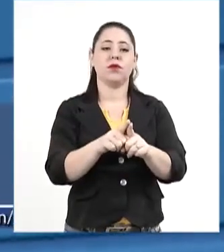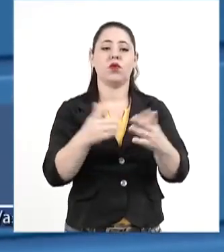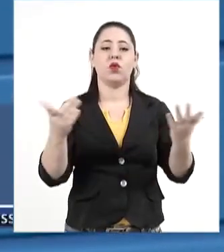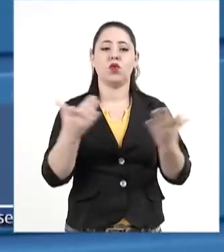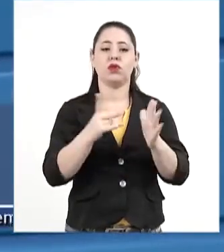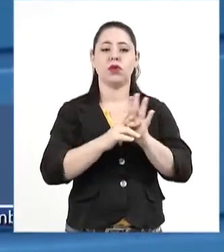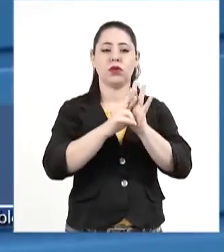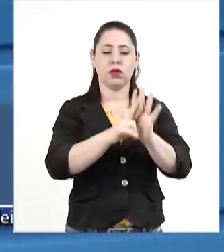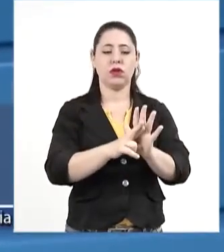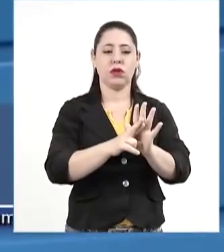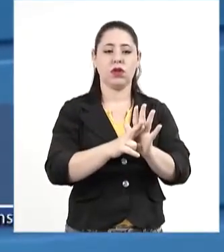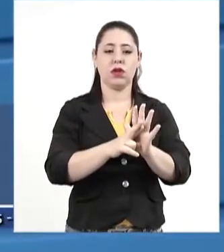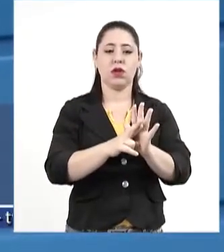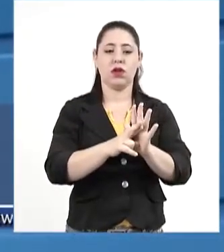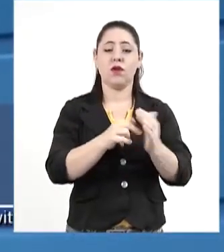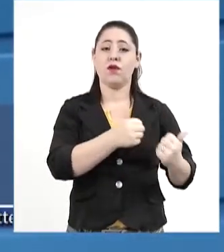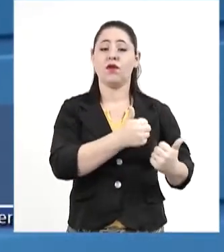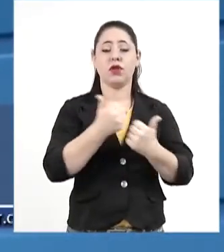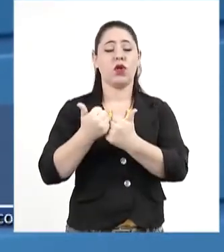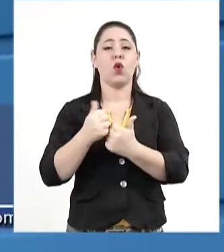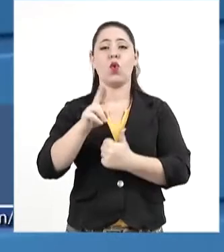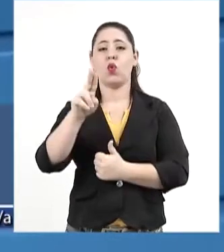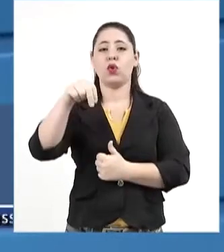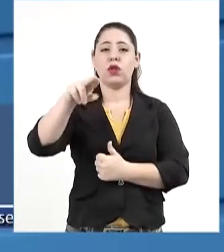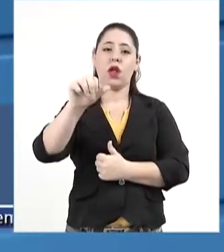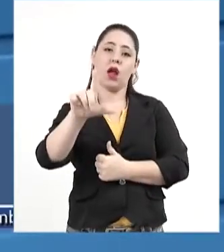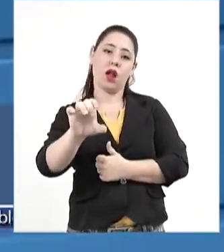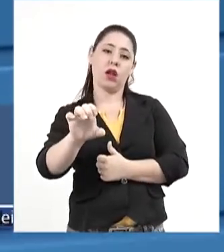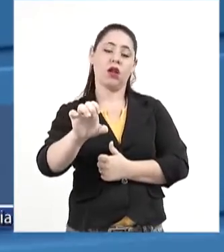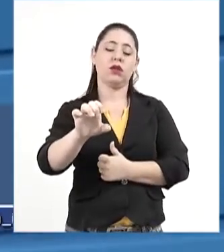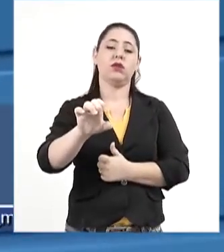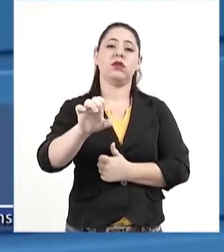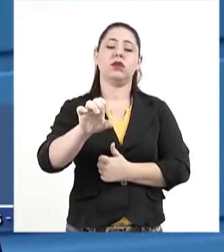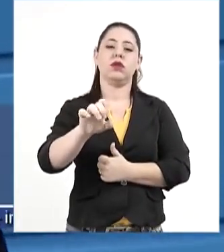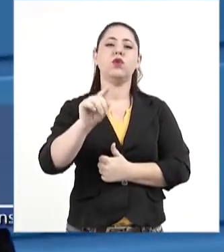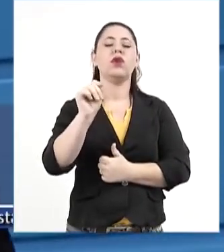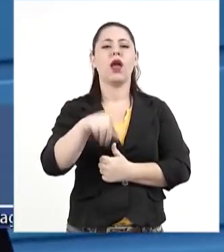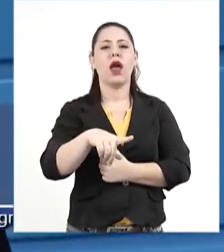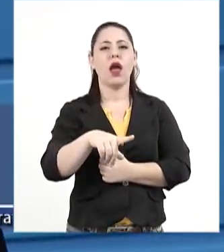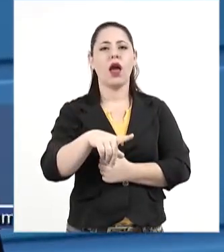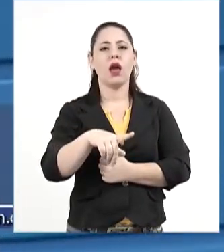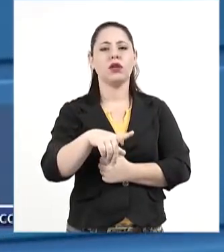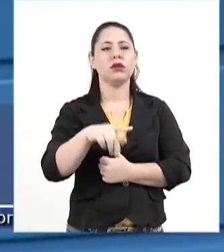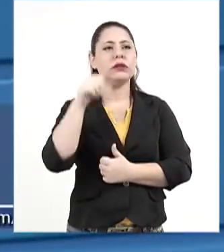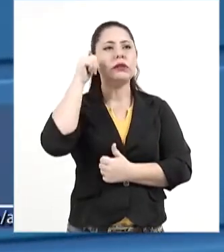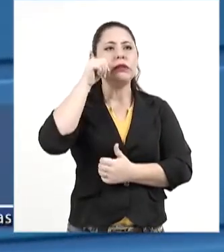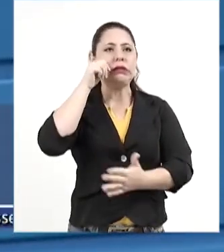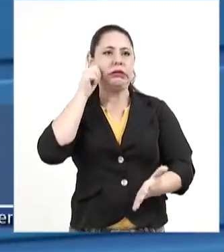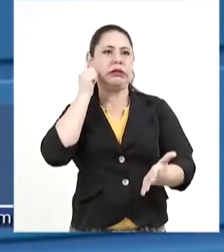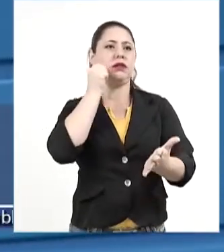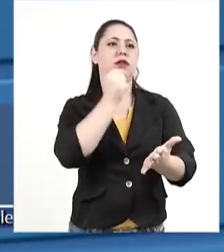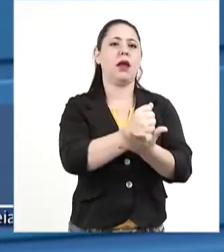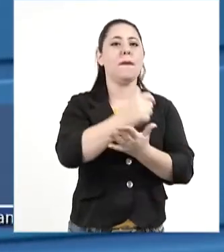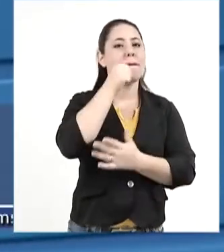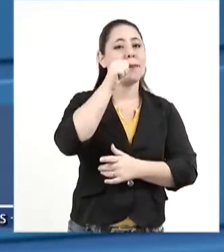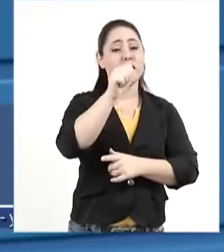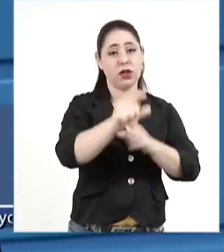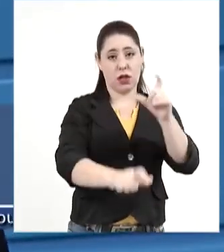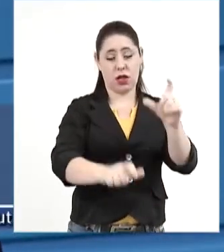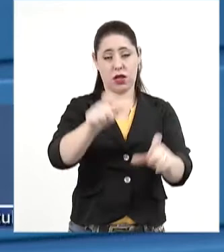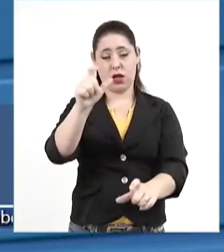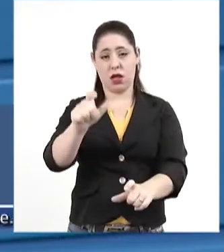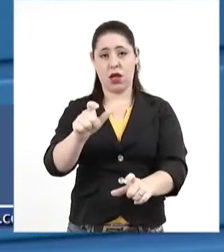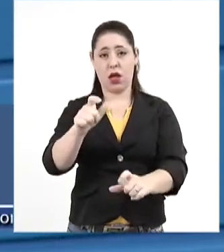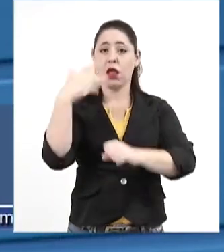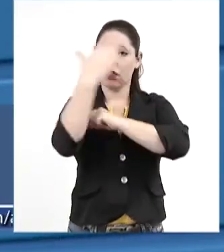sou vice-presidente da UNALI, que é a União Nacional de Legisladores e Legislativos, e a questão do feminicídio é uma bandeira da UNALI hoje a nível nacional. Essa